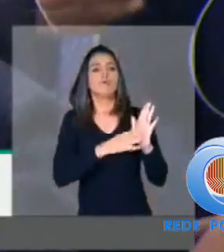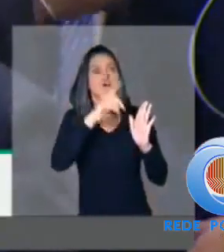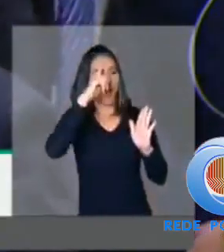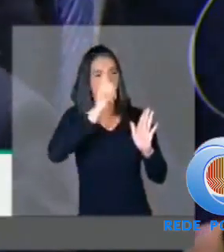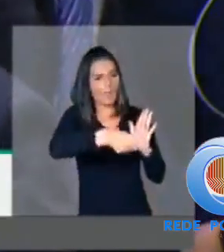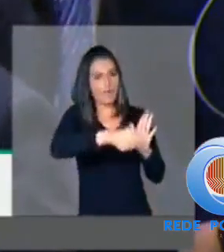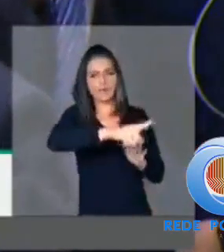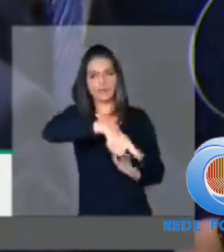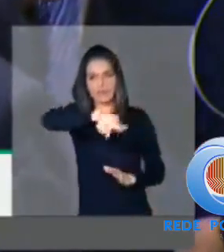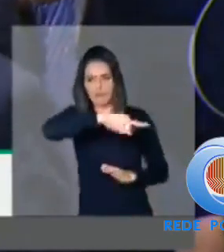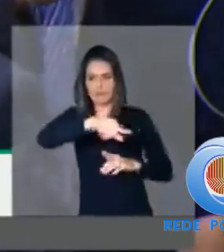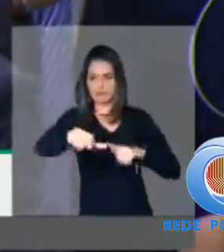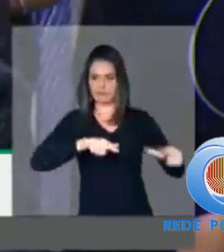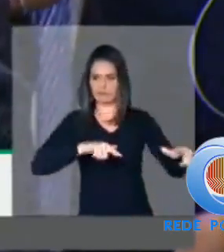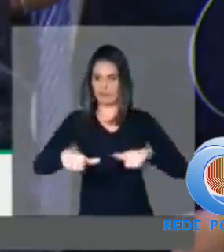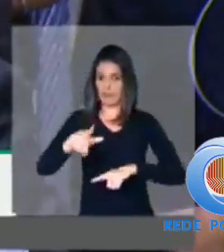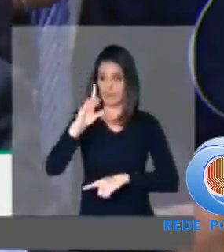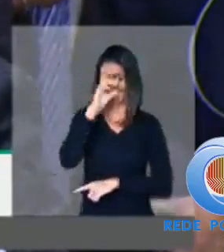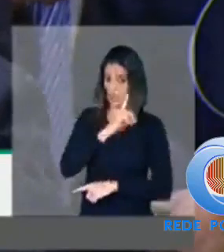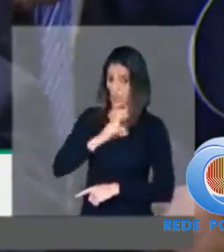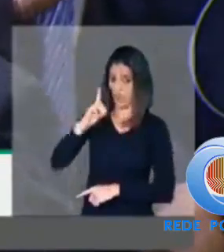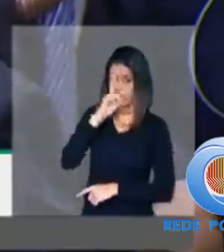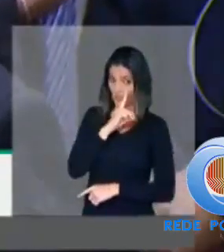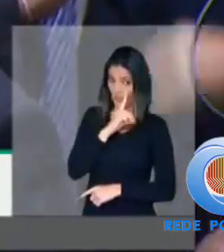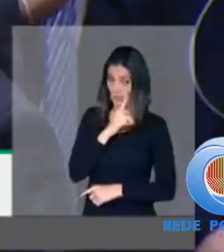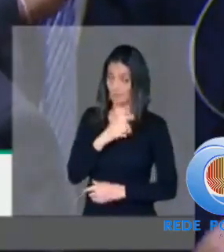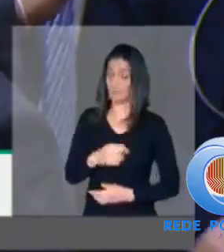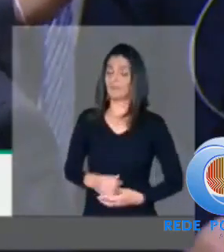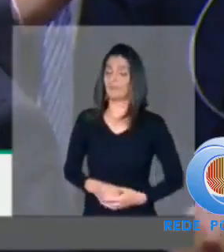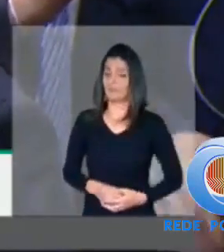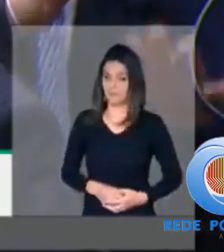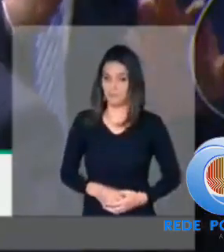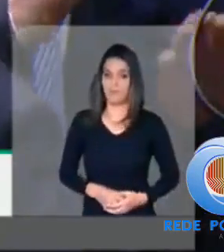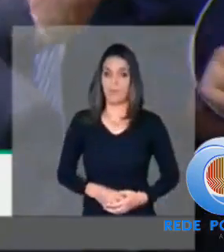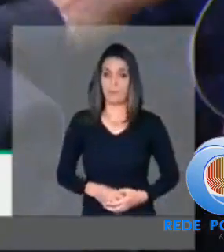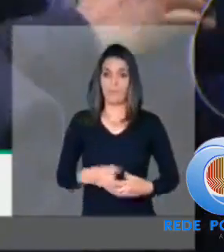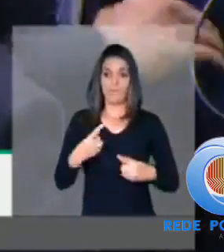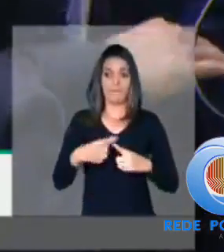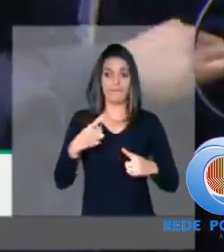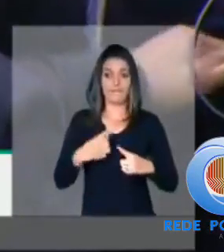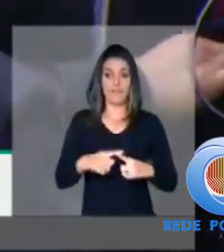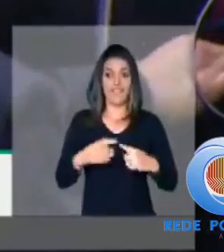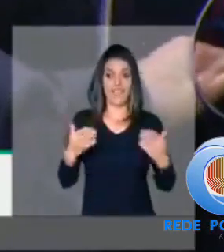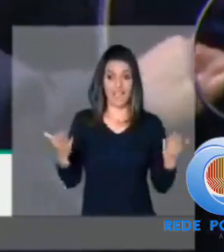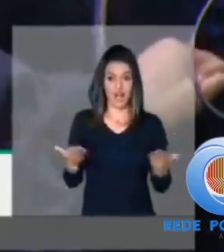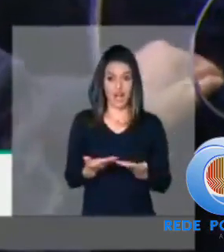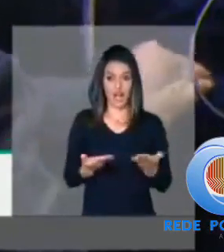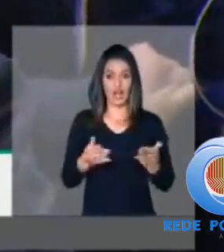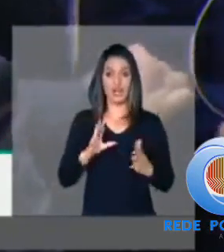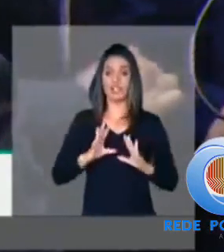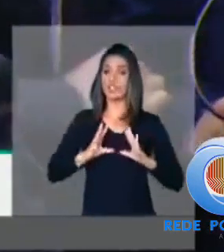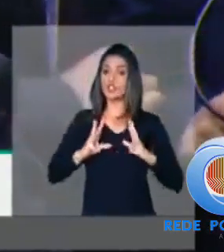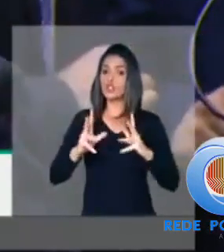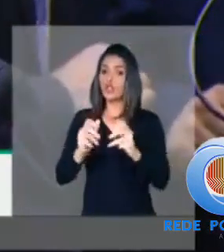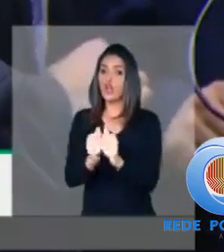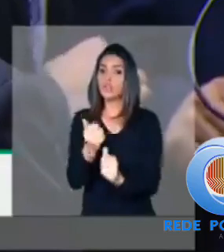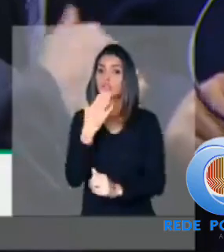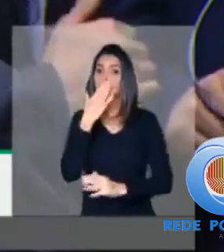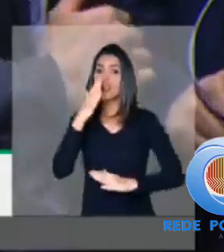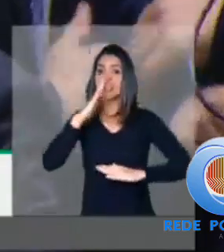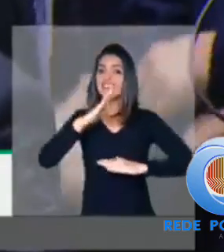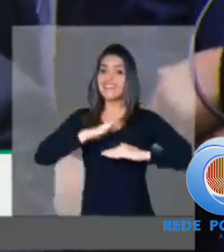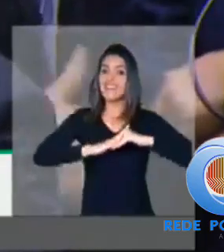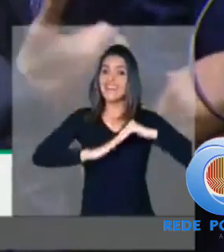aos domingos, porque essa ampliação está sendo feita para todas as